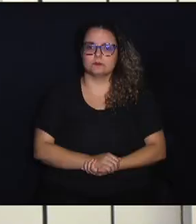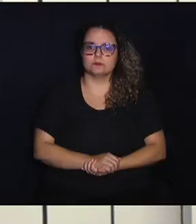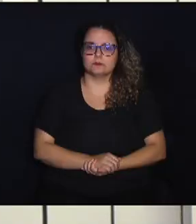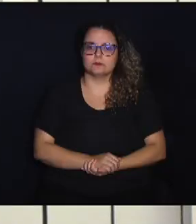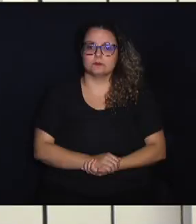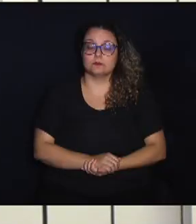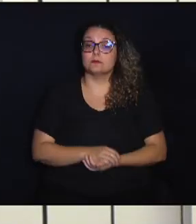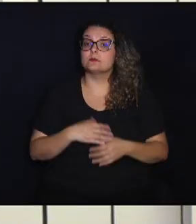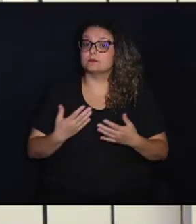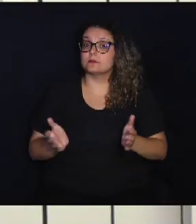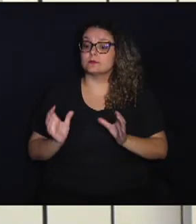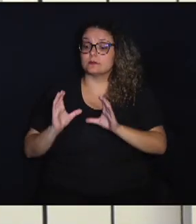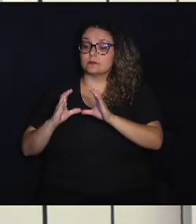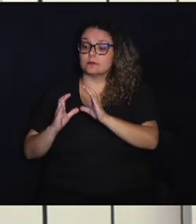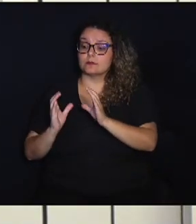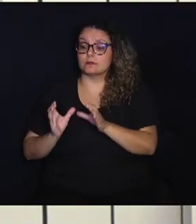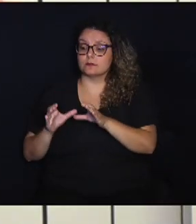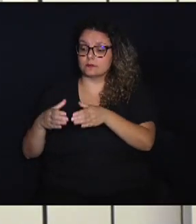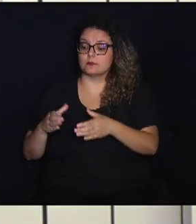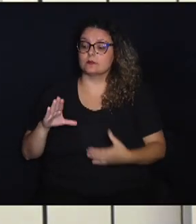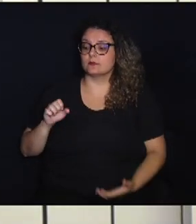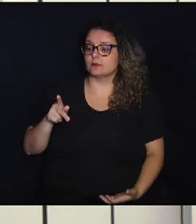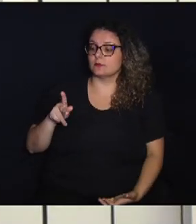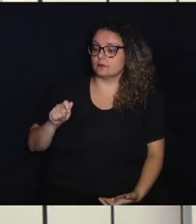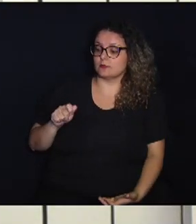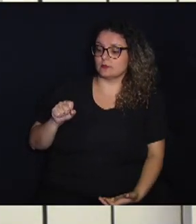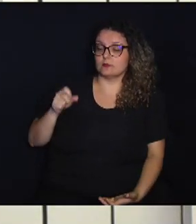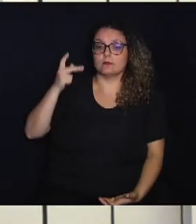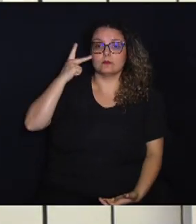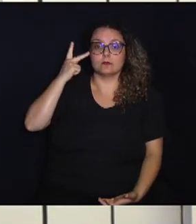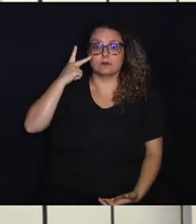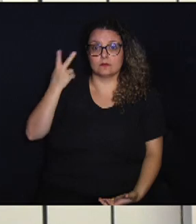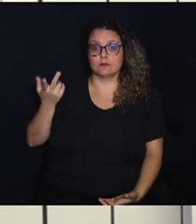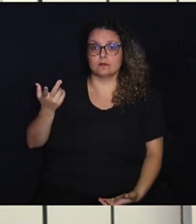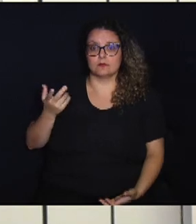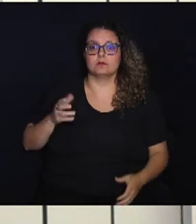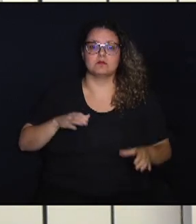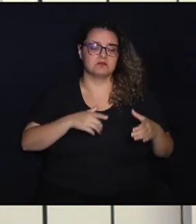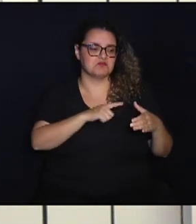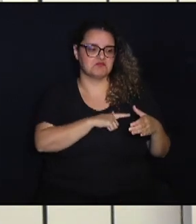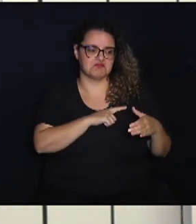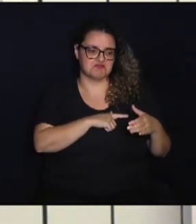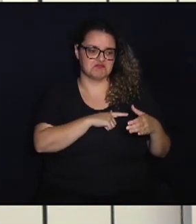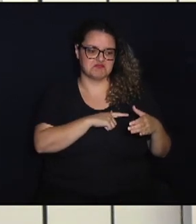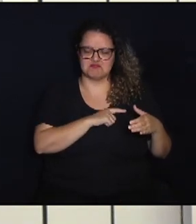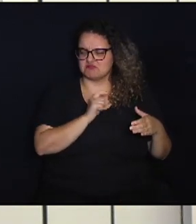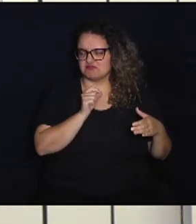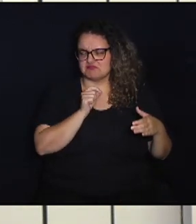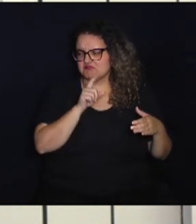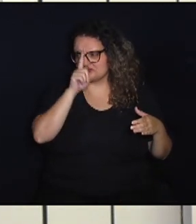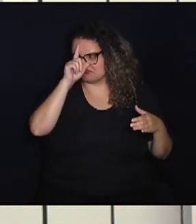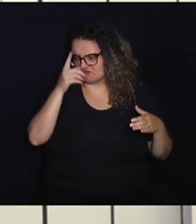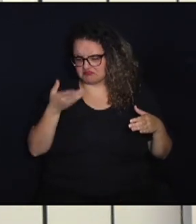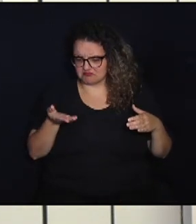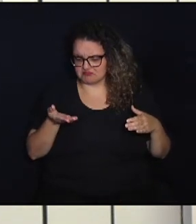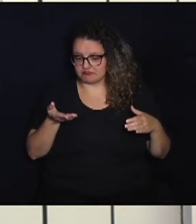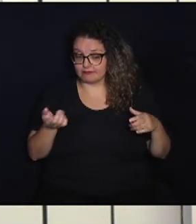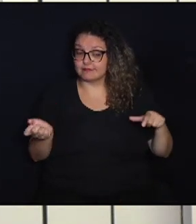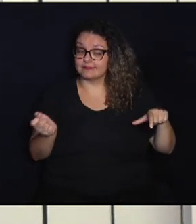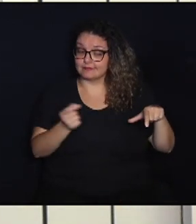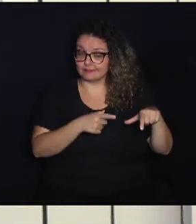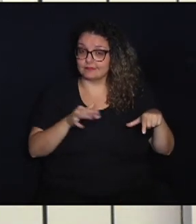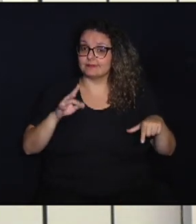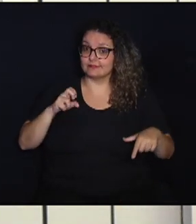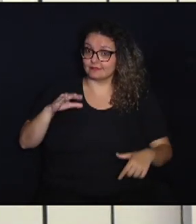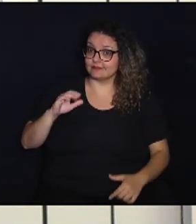Na Copa São Paulo de Futebol Júnior, o Guarani nem tomou conhecimento dos donos da casa e goleou a